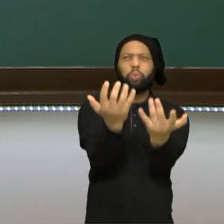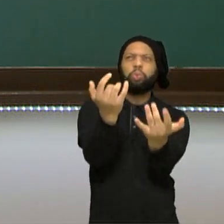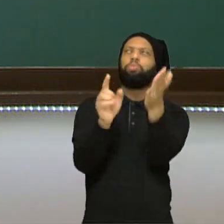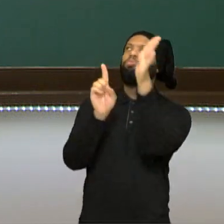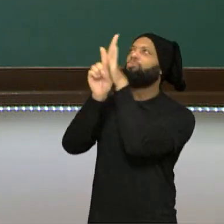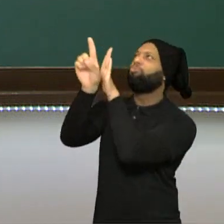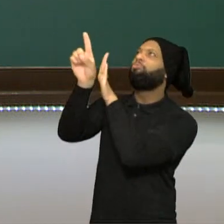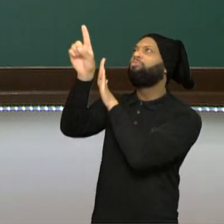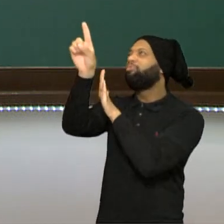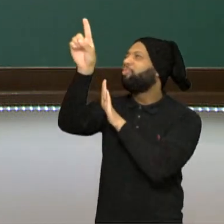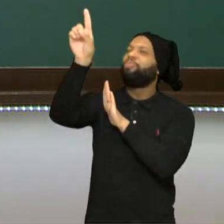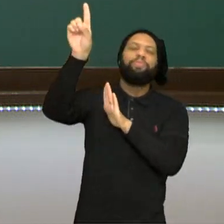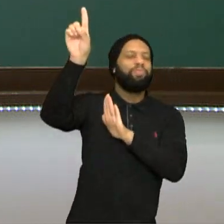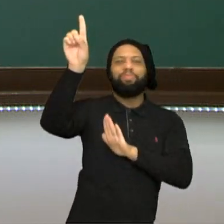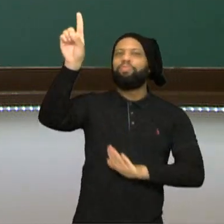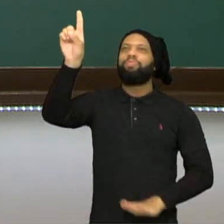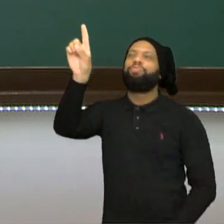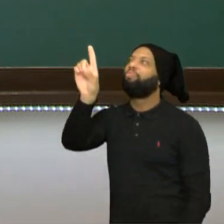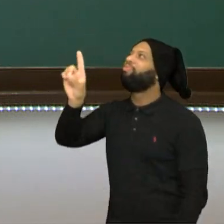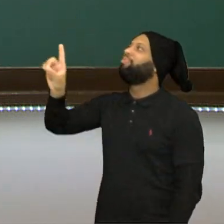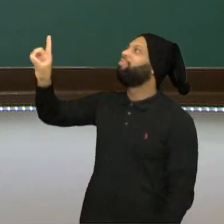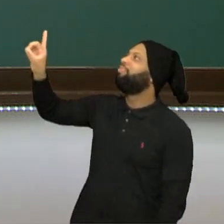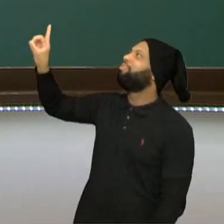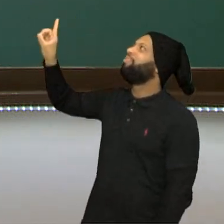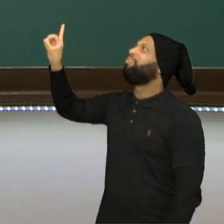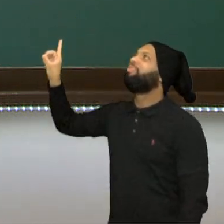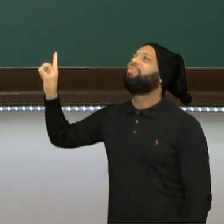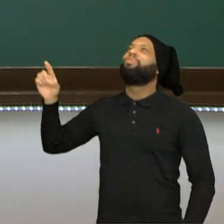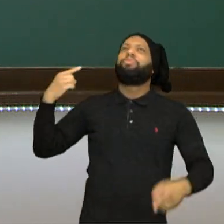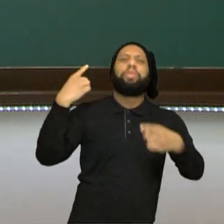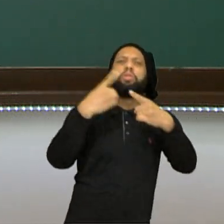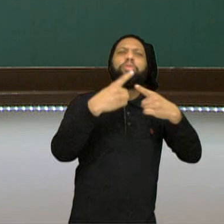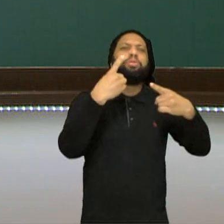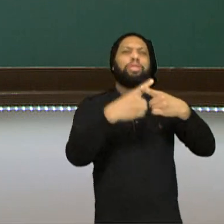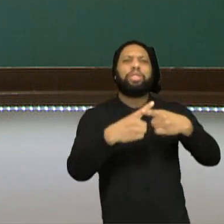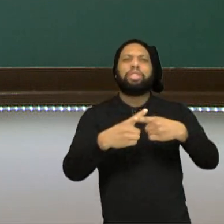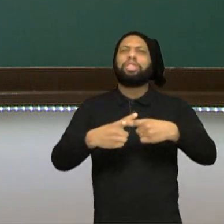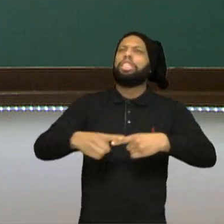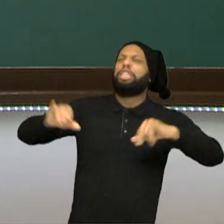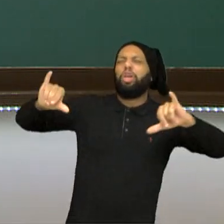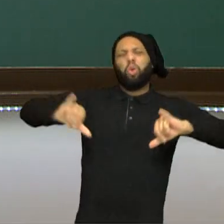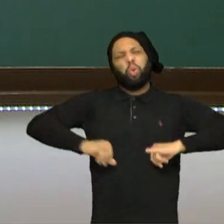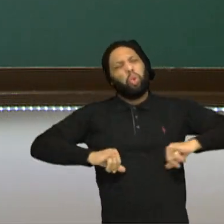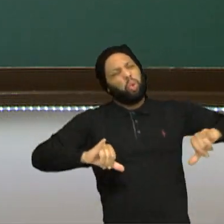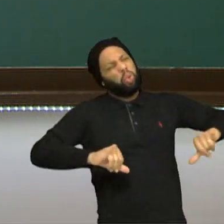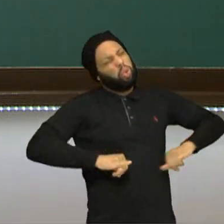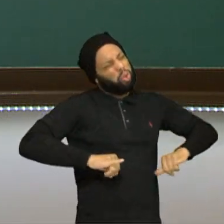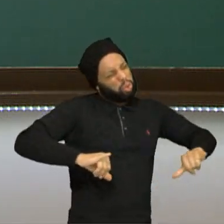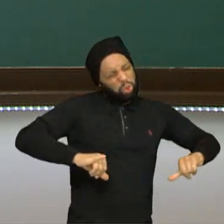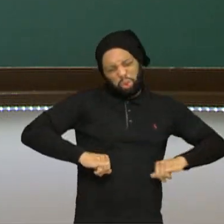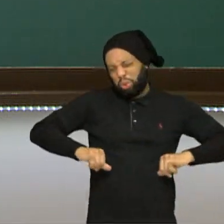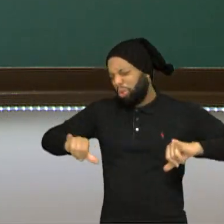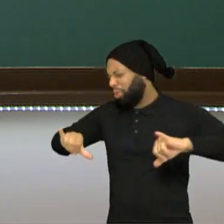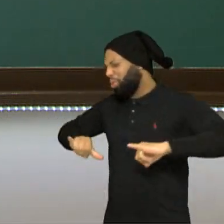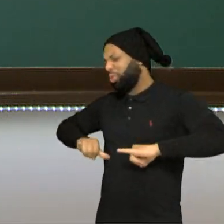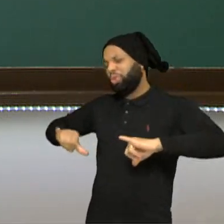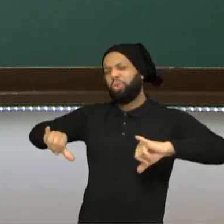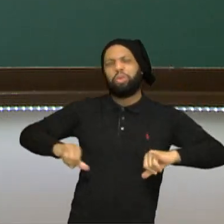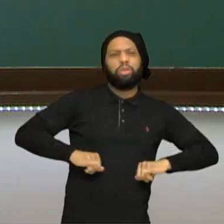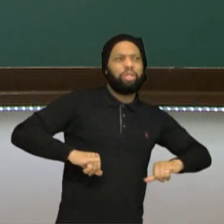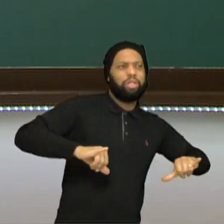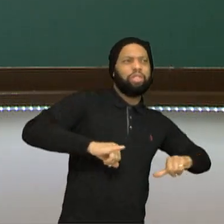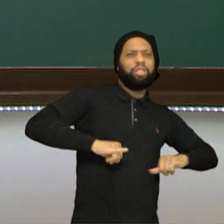Eu perguntei a Deus do céu, ai, por que tamanha